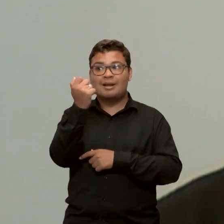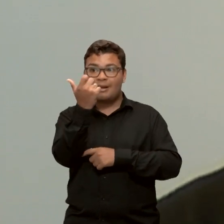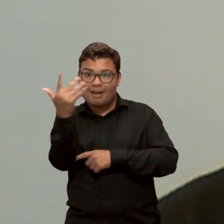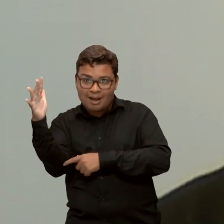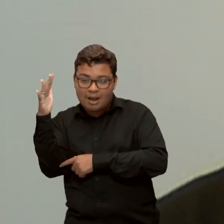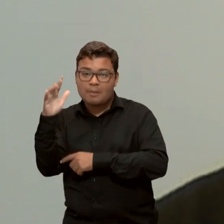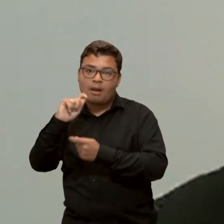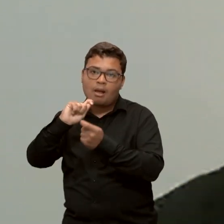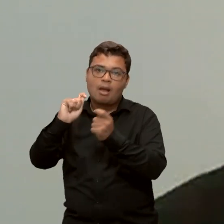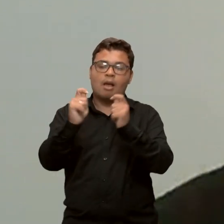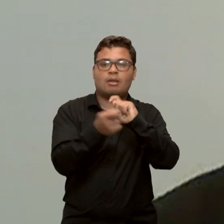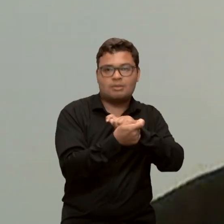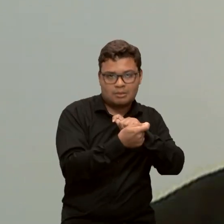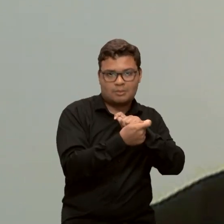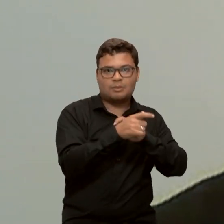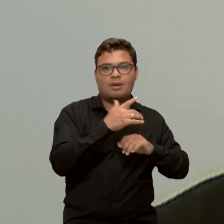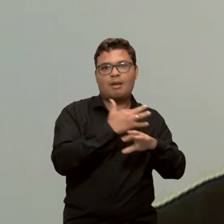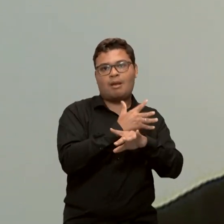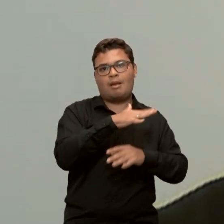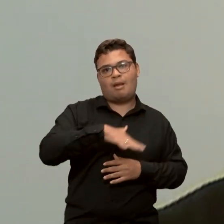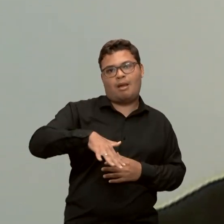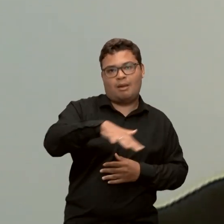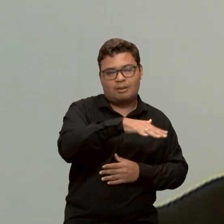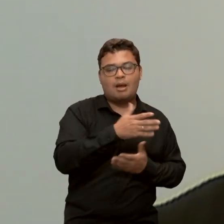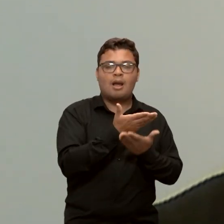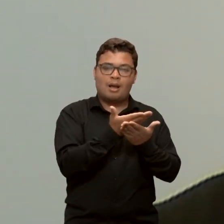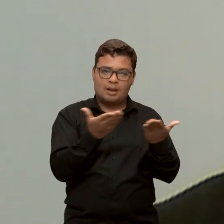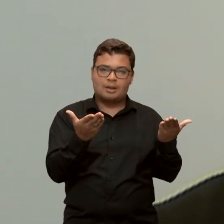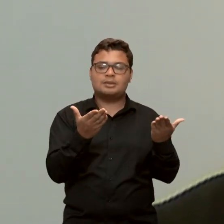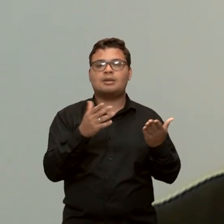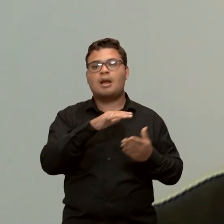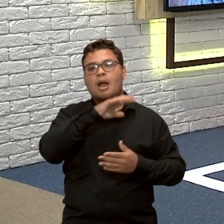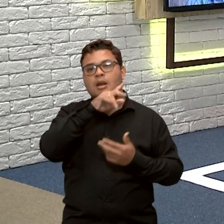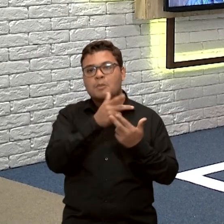os escorpiões, ratos, baratas,